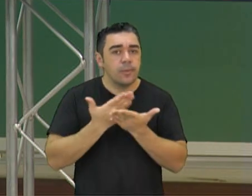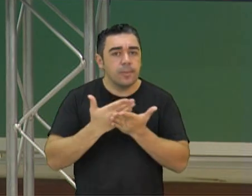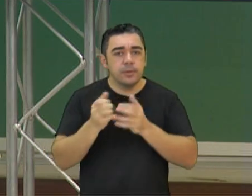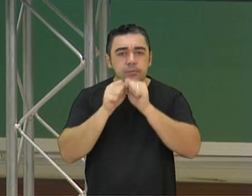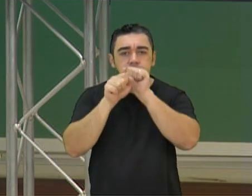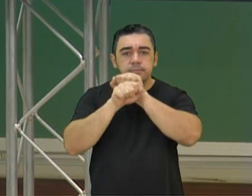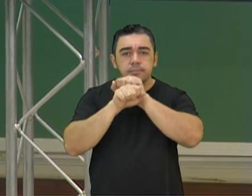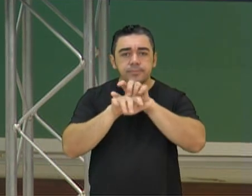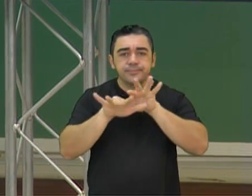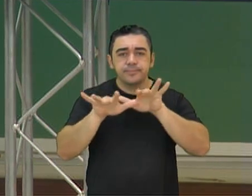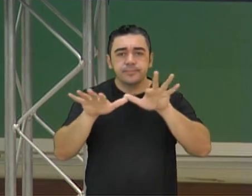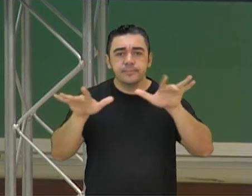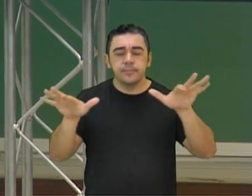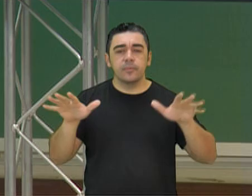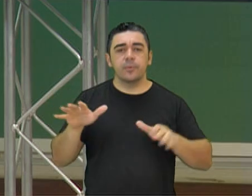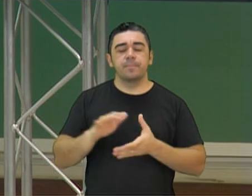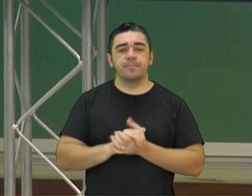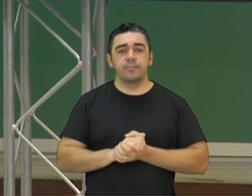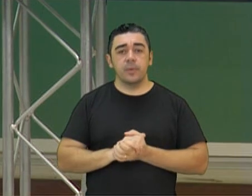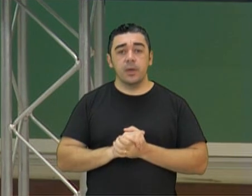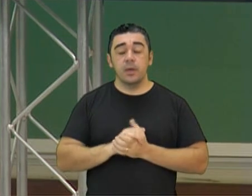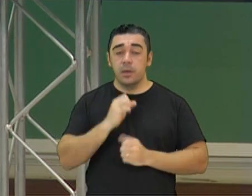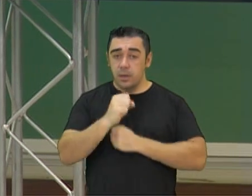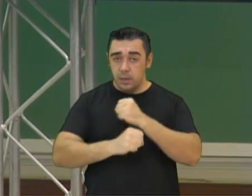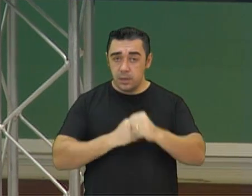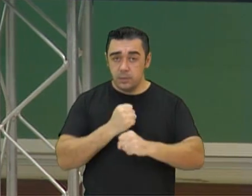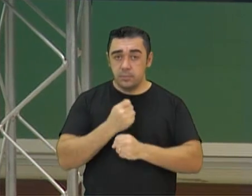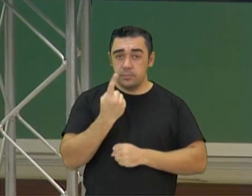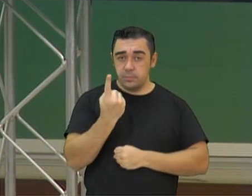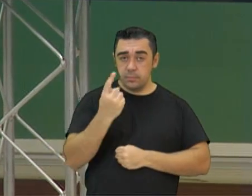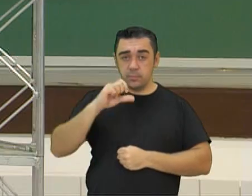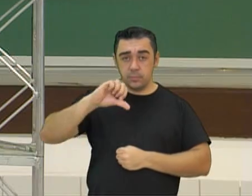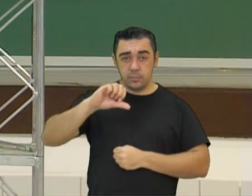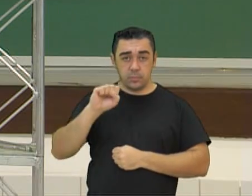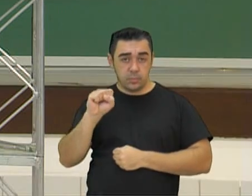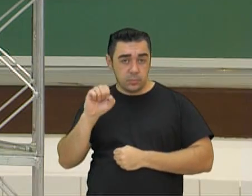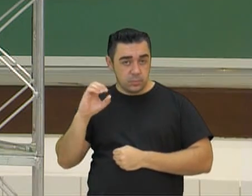tá? Nos anos 80, ele conseguiu